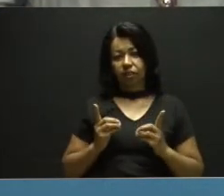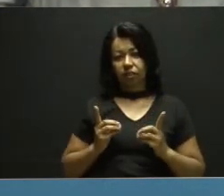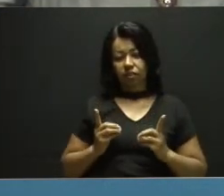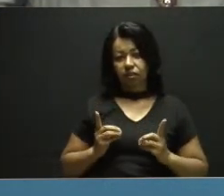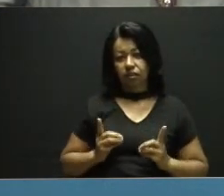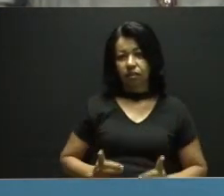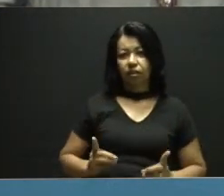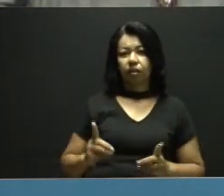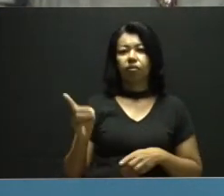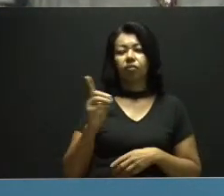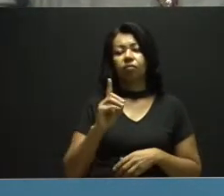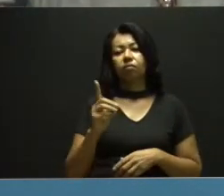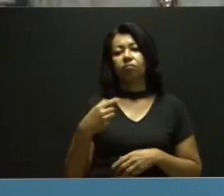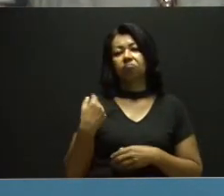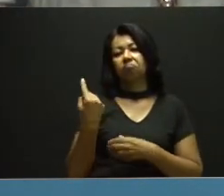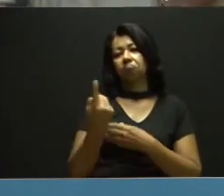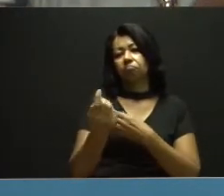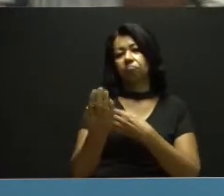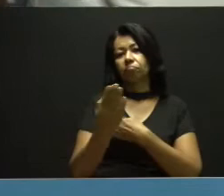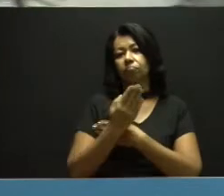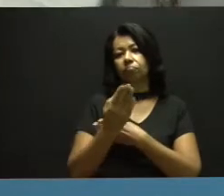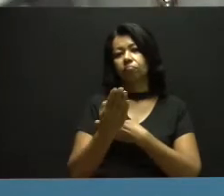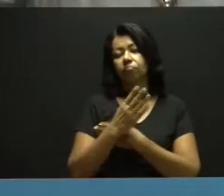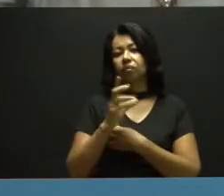nos dar zoom da foto